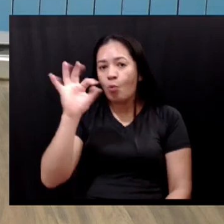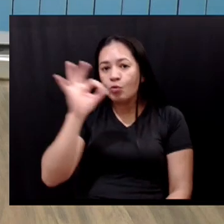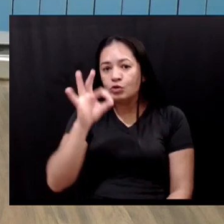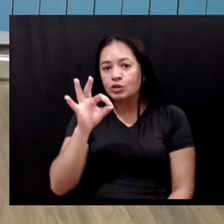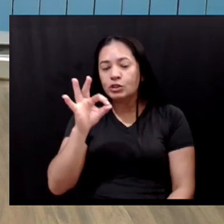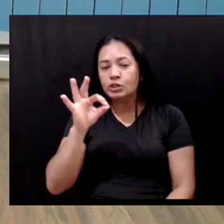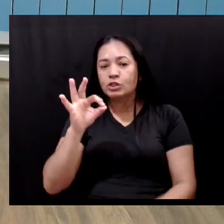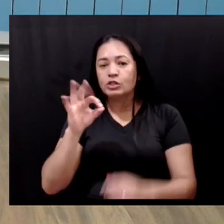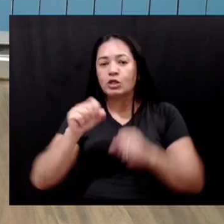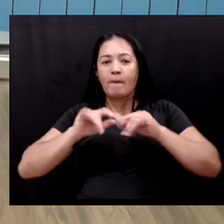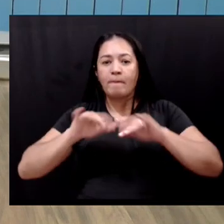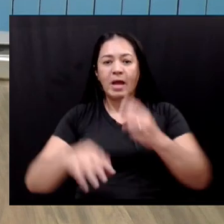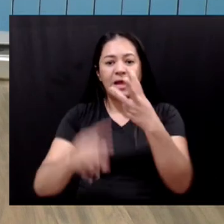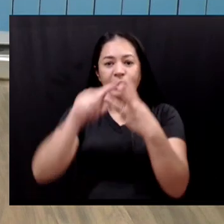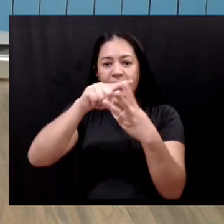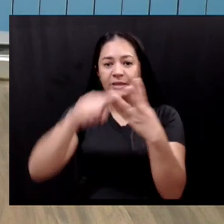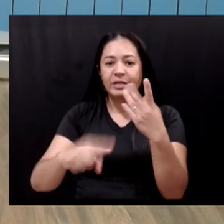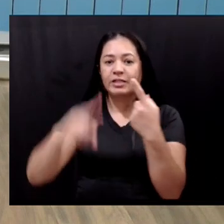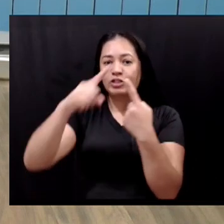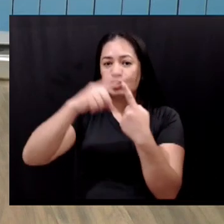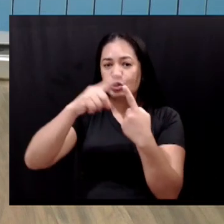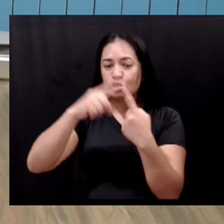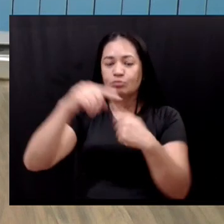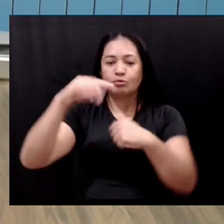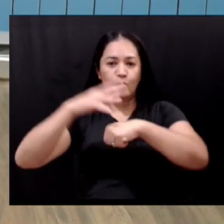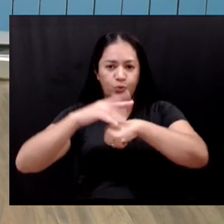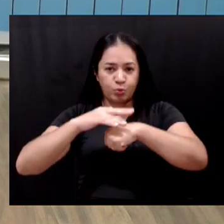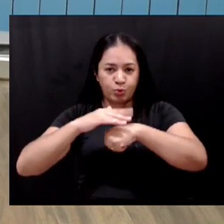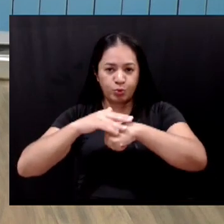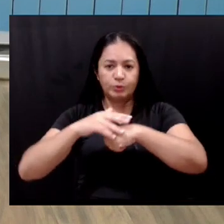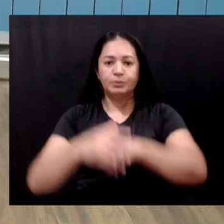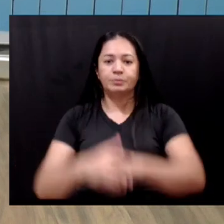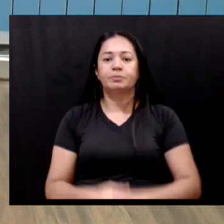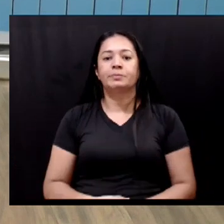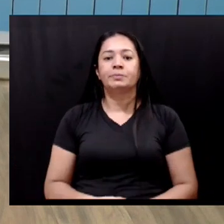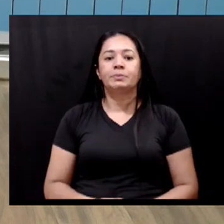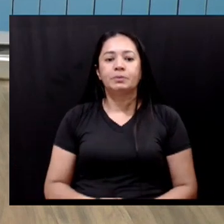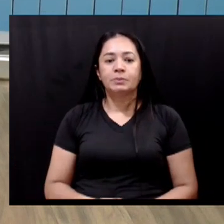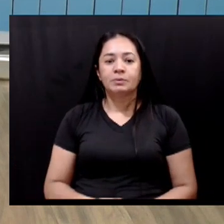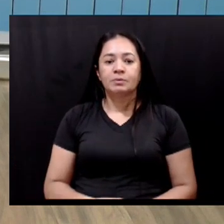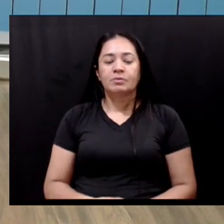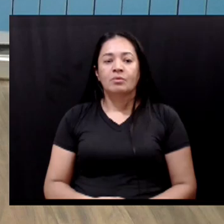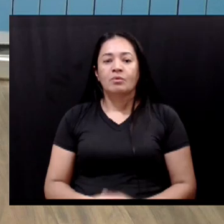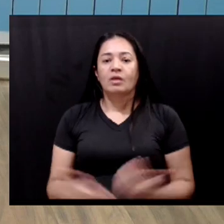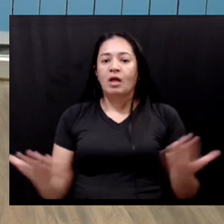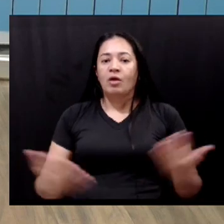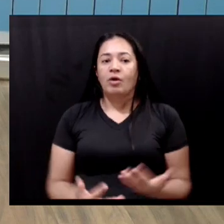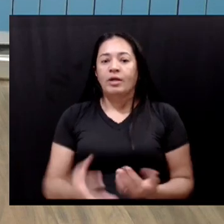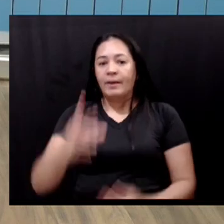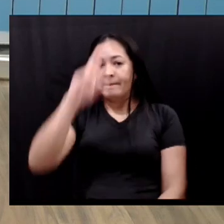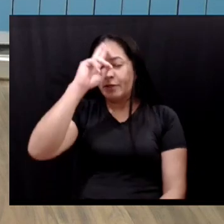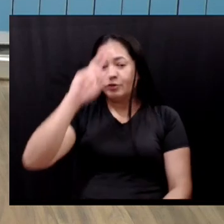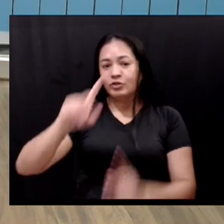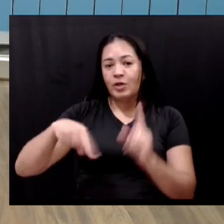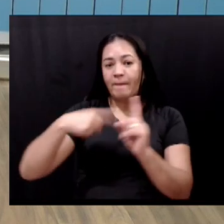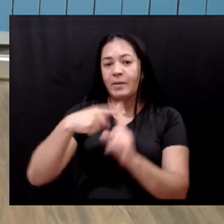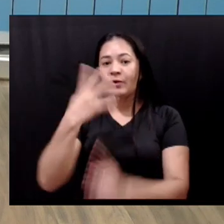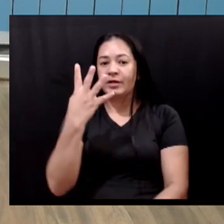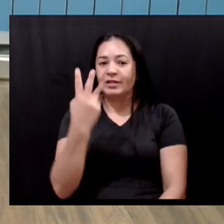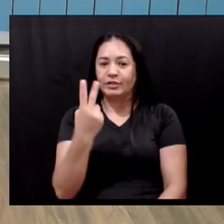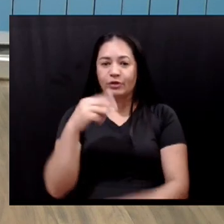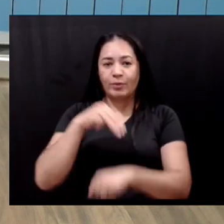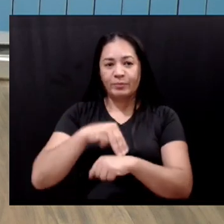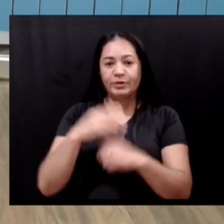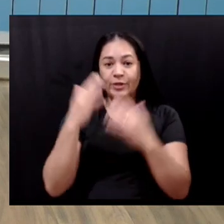como chikungunya e também o Zika vírus. Meio-dia mais 42 minutos, muito obrigado pela sua companhia, pela